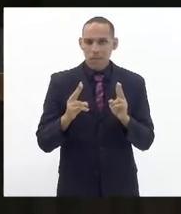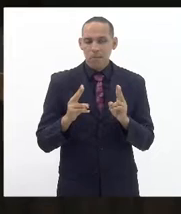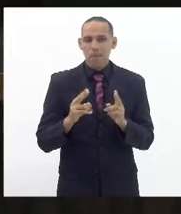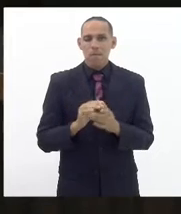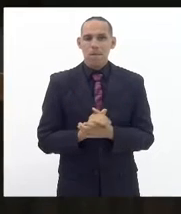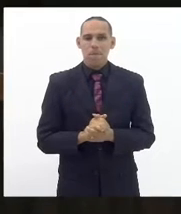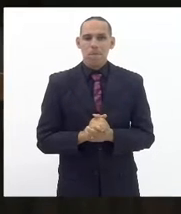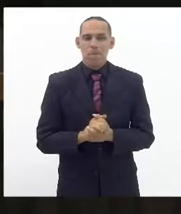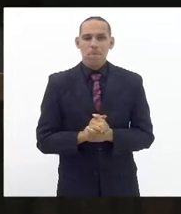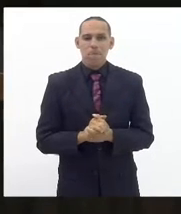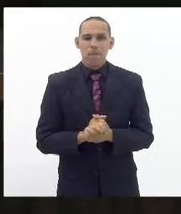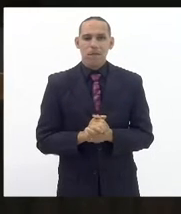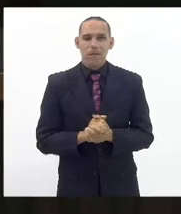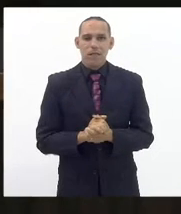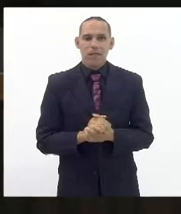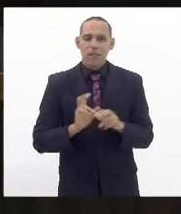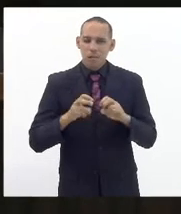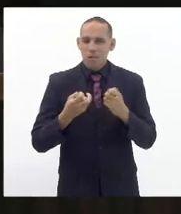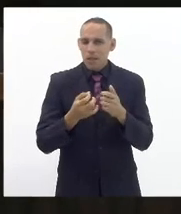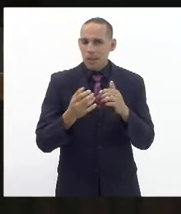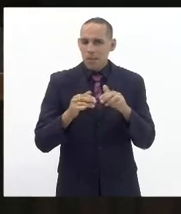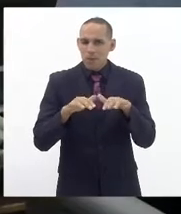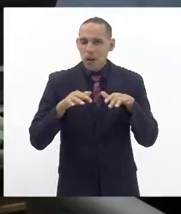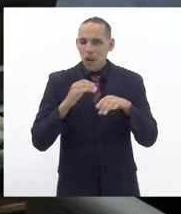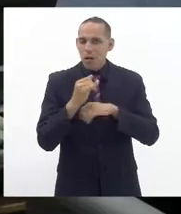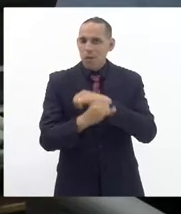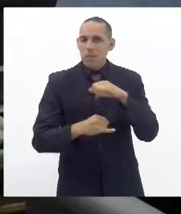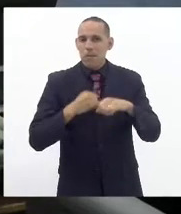Está no plenário online.